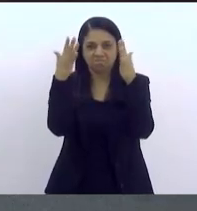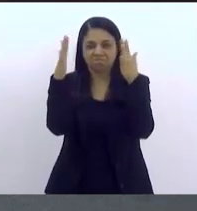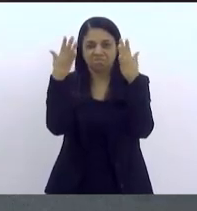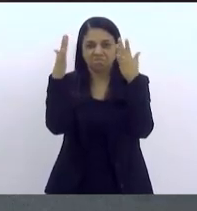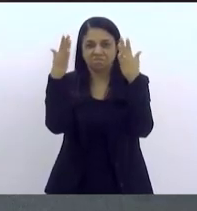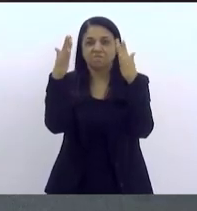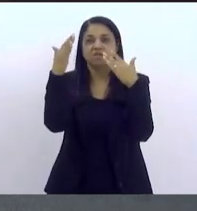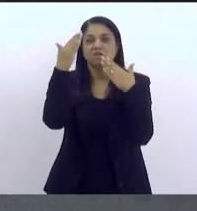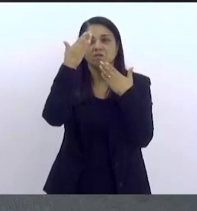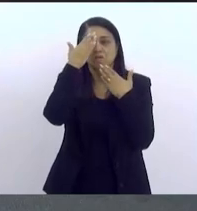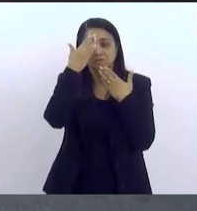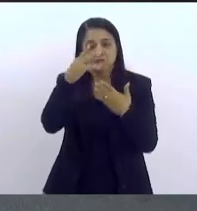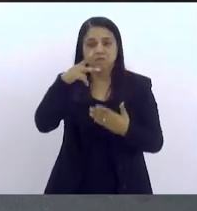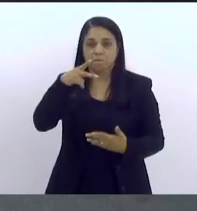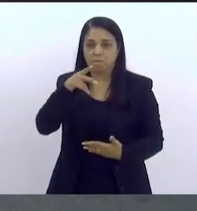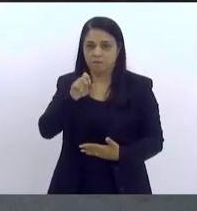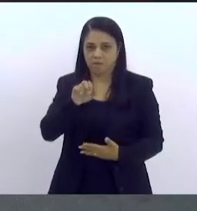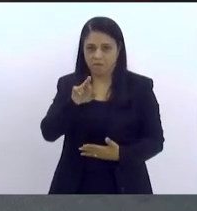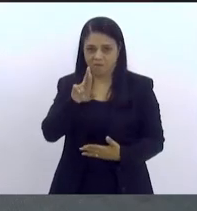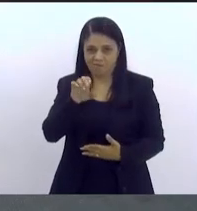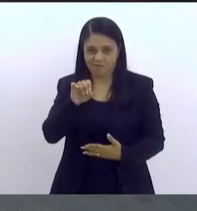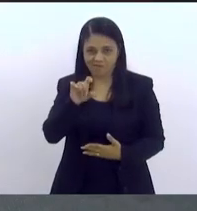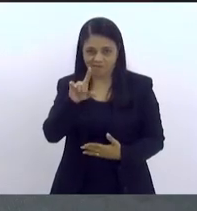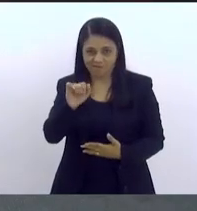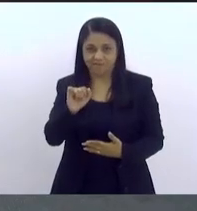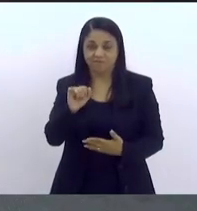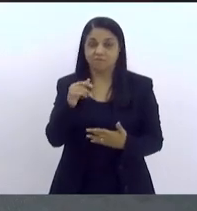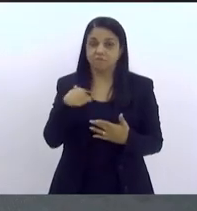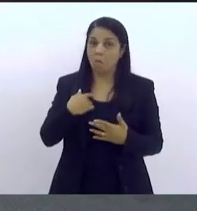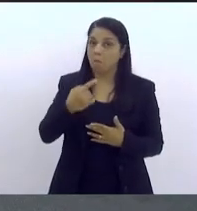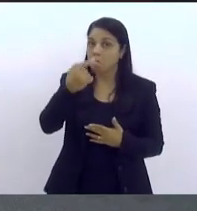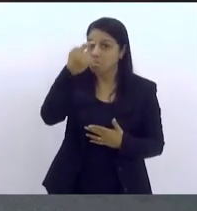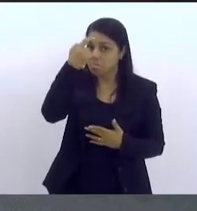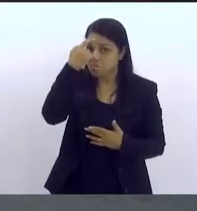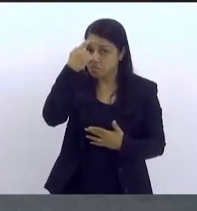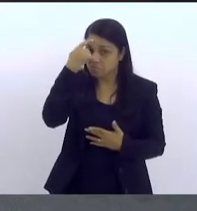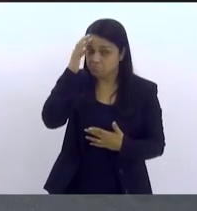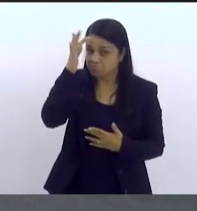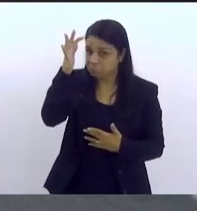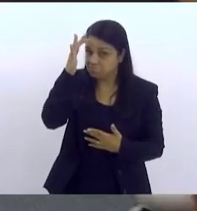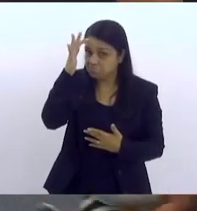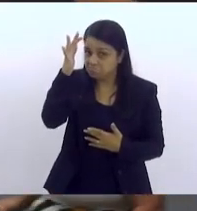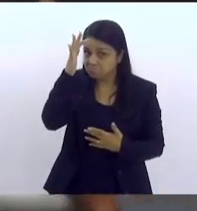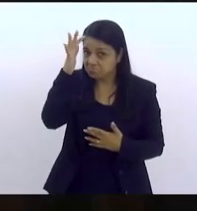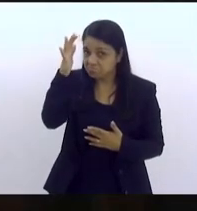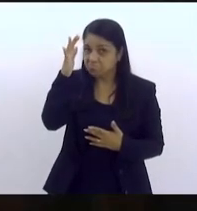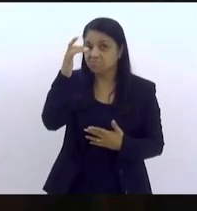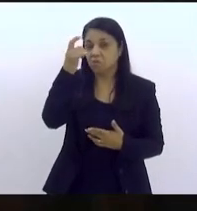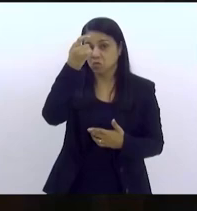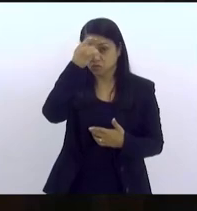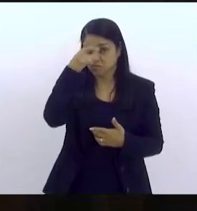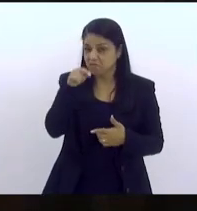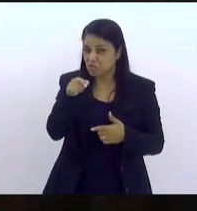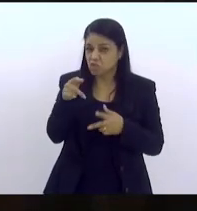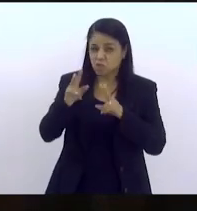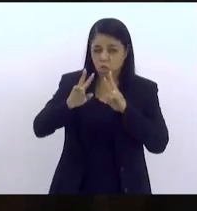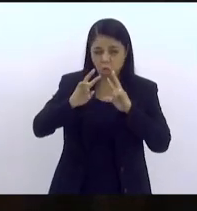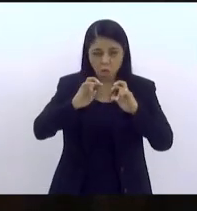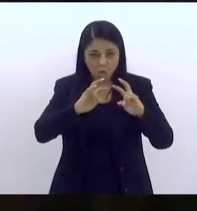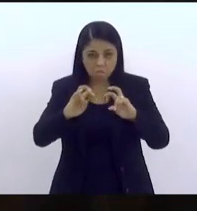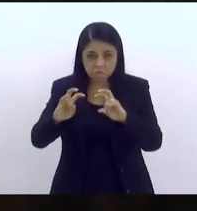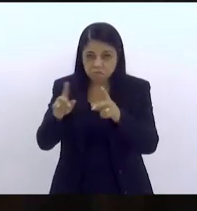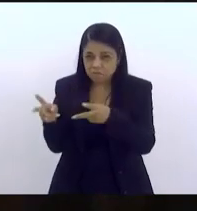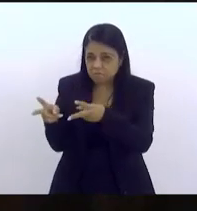Obrigada Pérola vamos então refletir né Vocês estão observando que não é tão